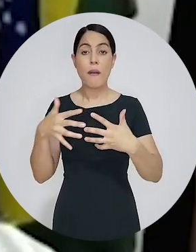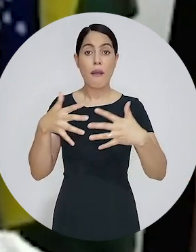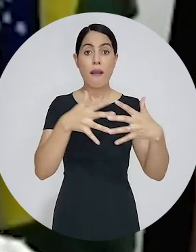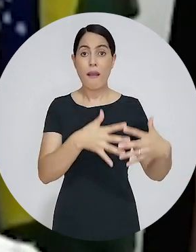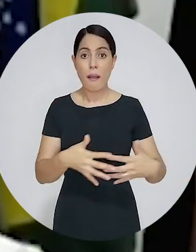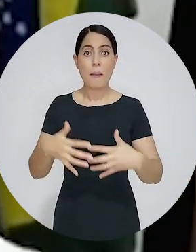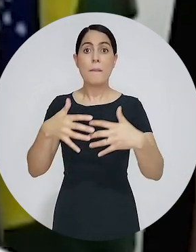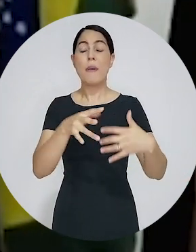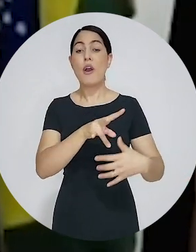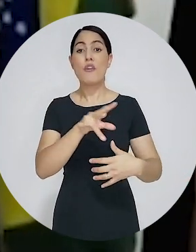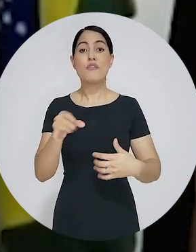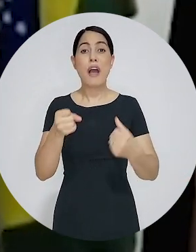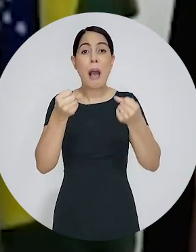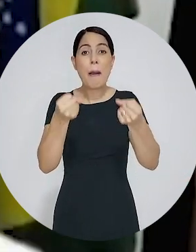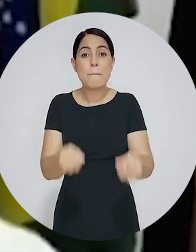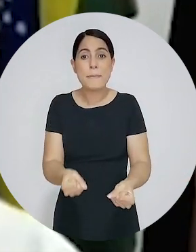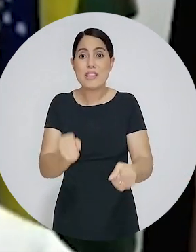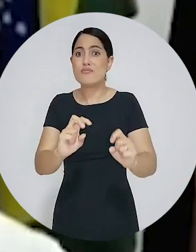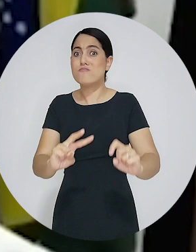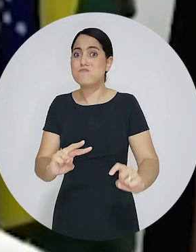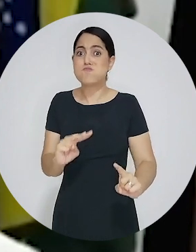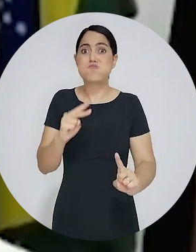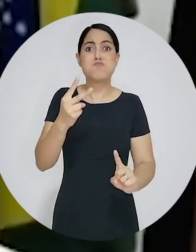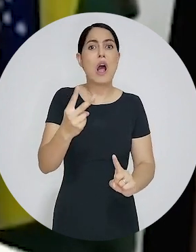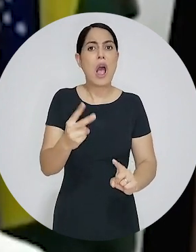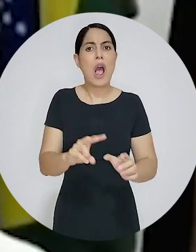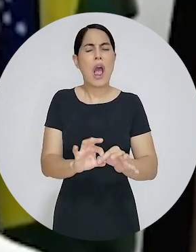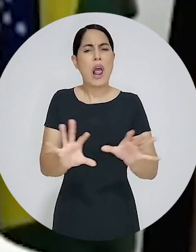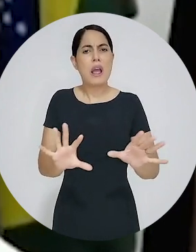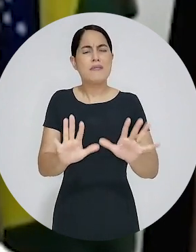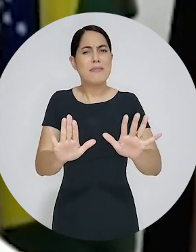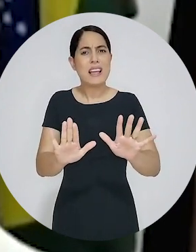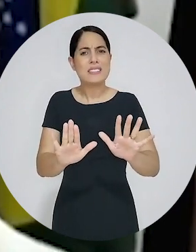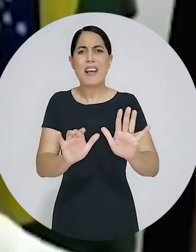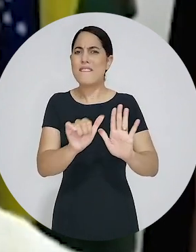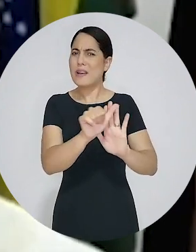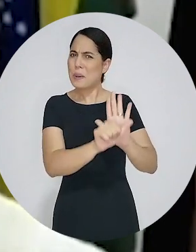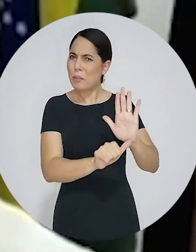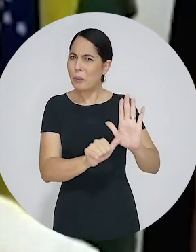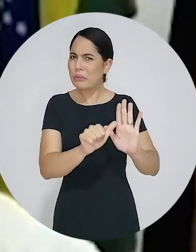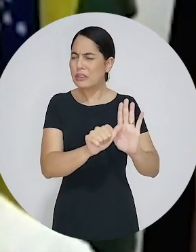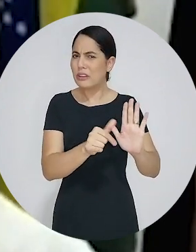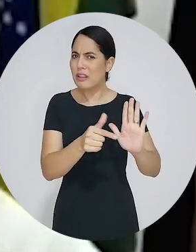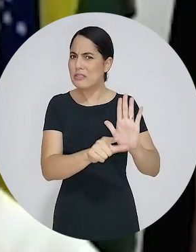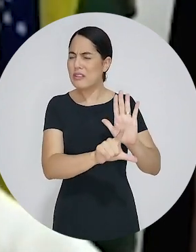nos caminhões. Então, quer dizer, mais uma mudança para beneficiar